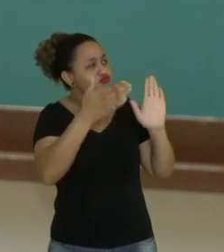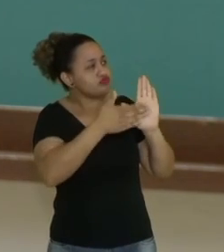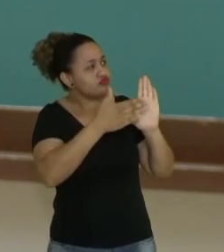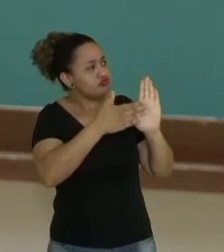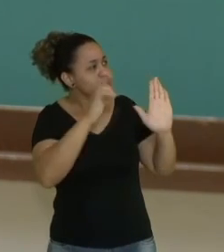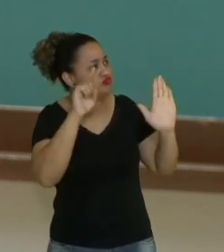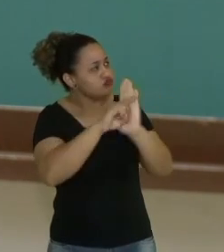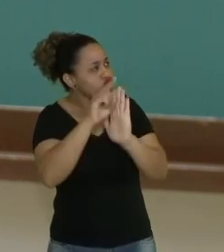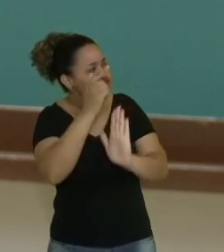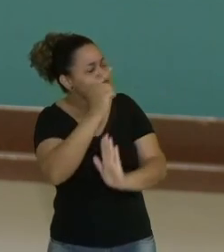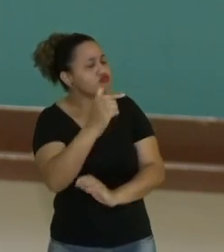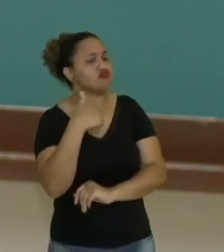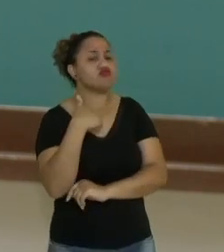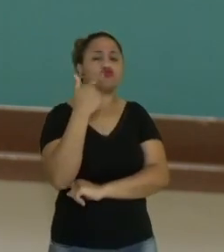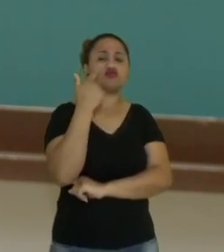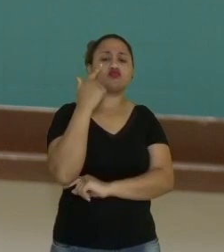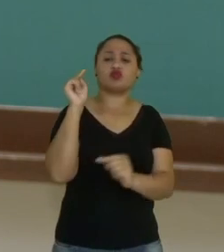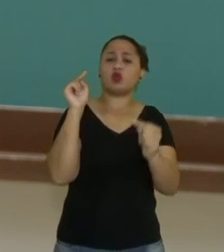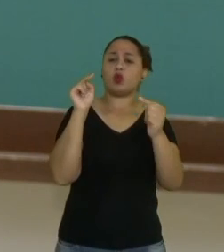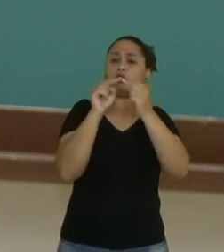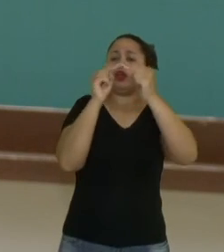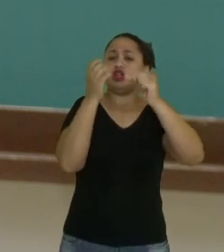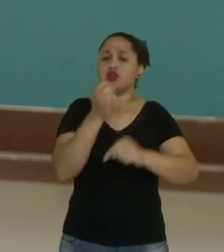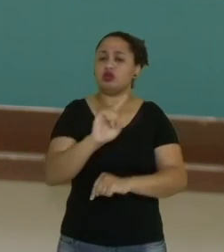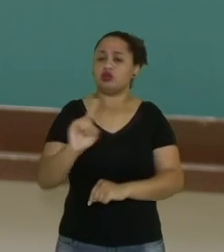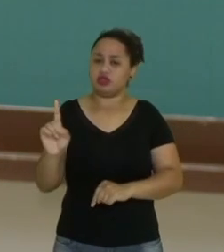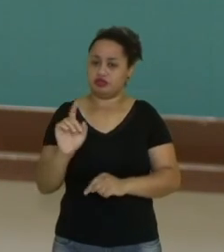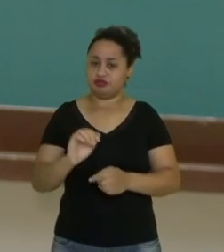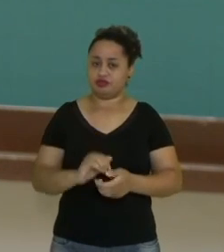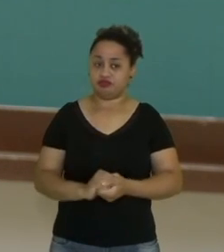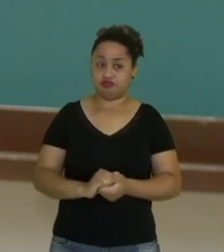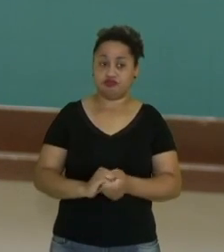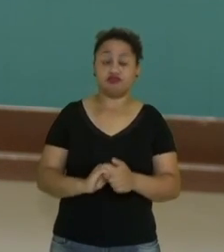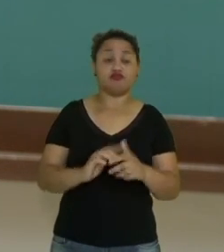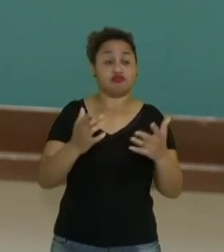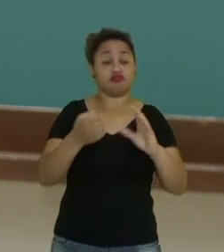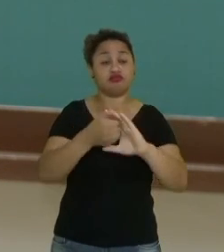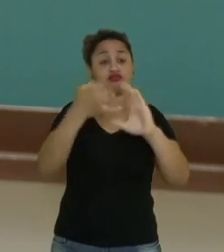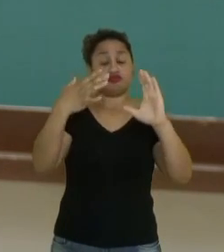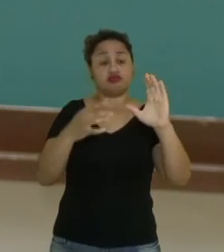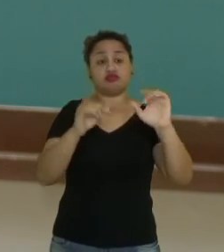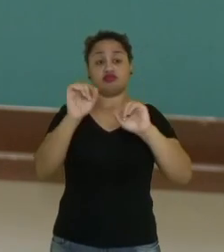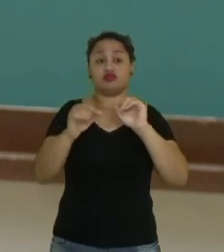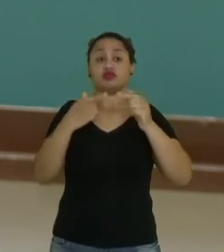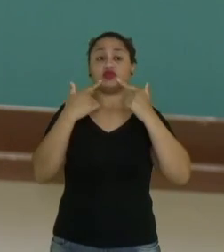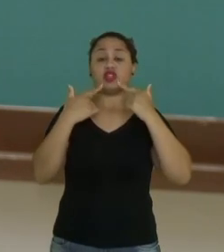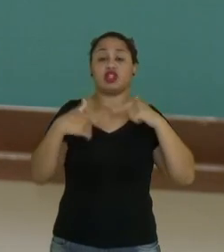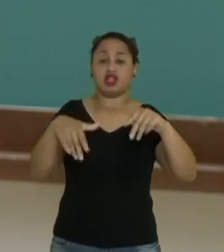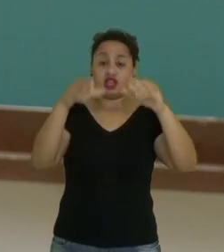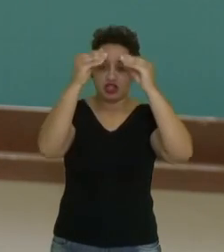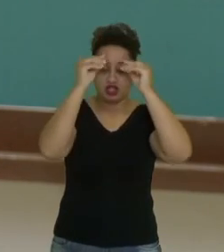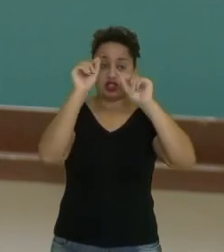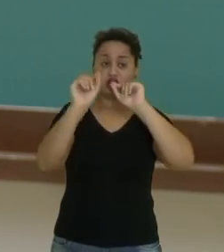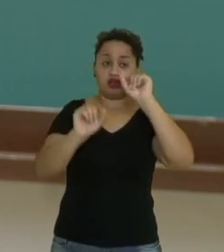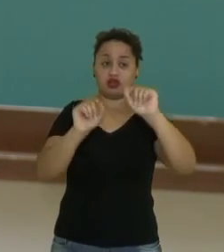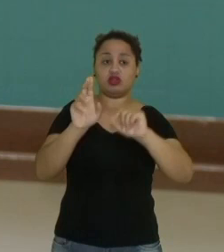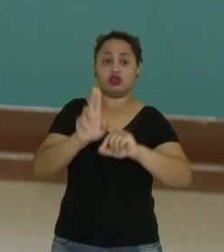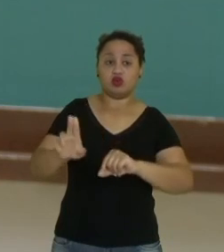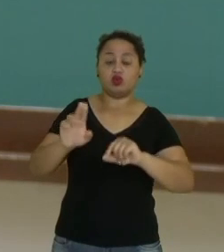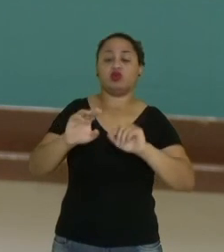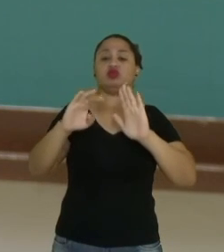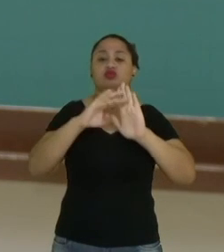e vejo se ele atende ou não o que eu pedi. As características da linguagem. Uso da